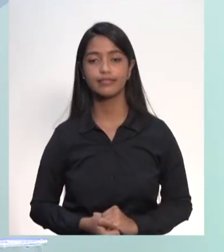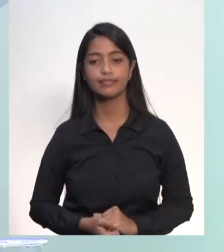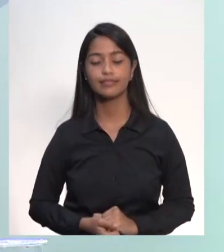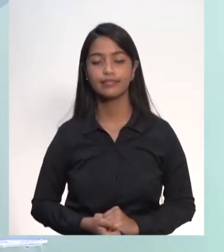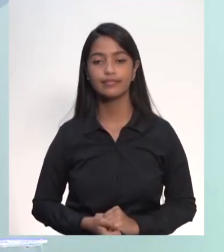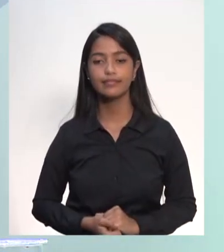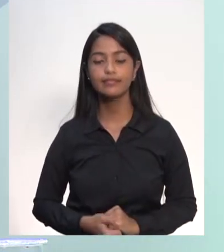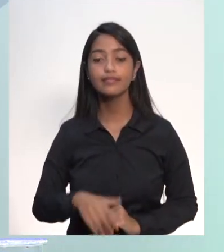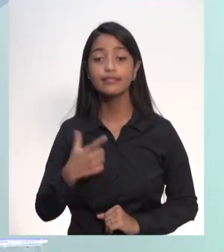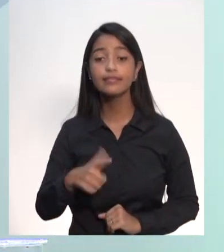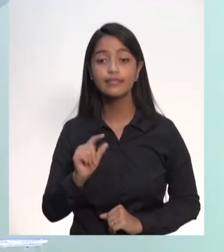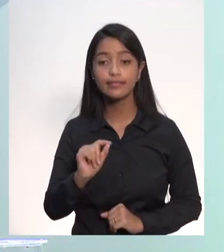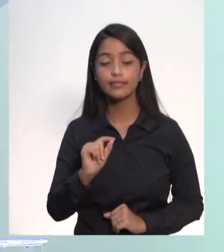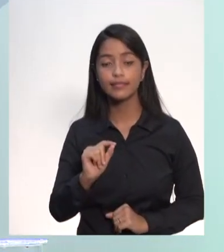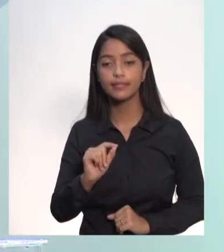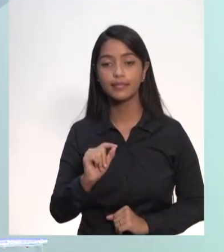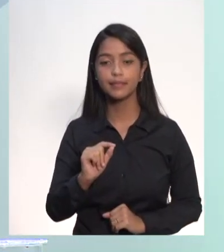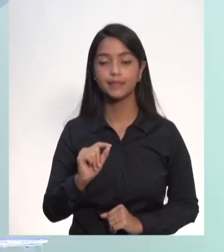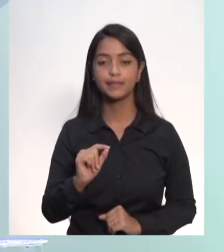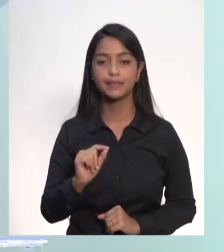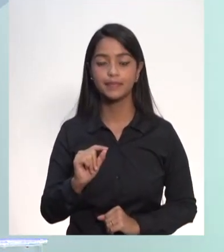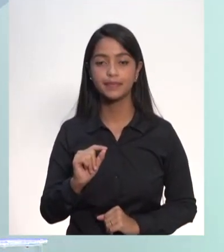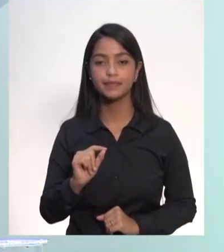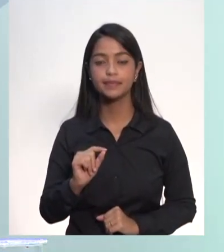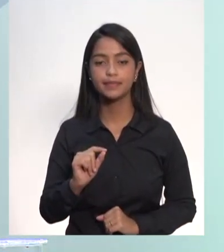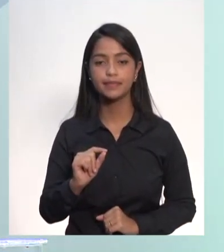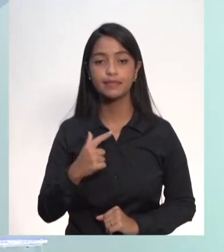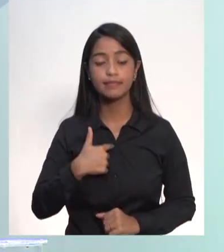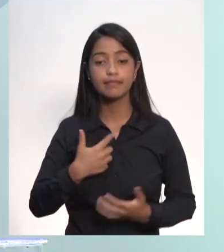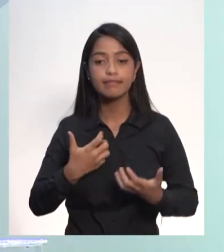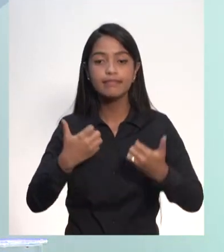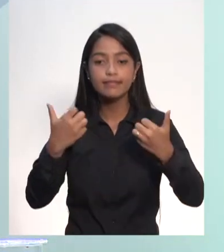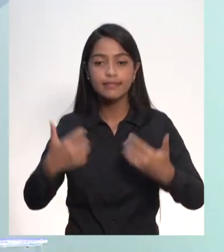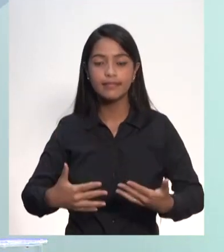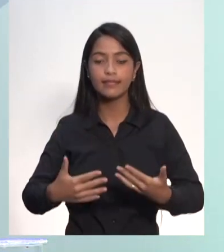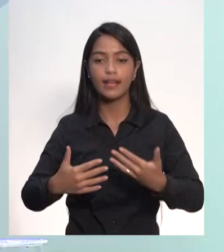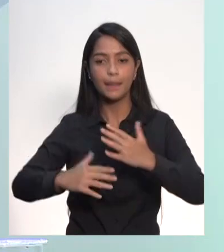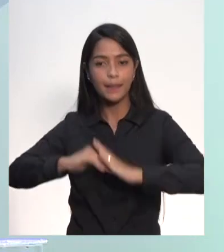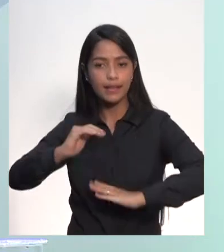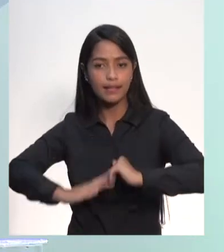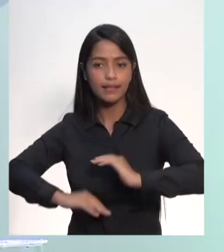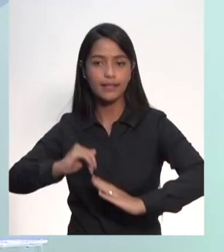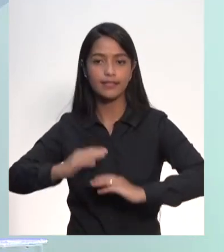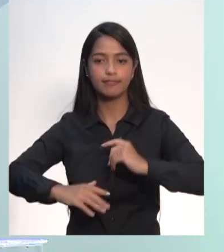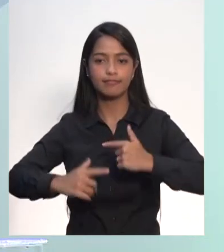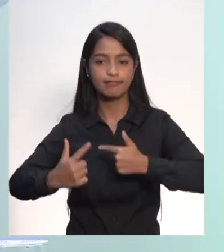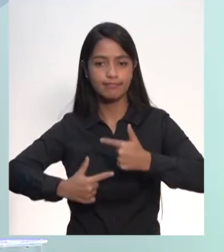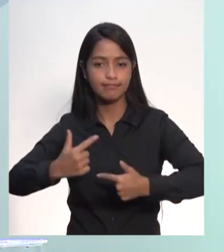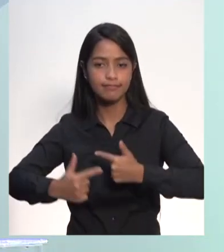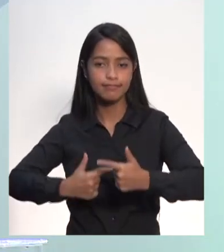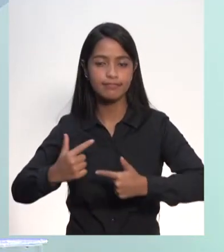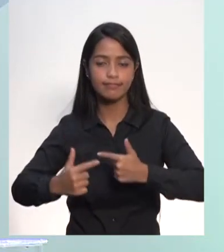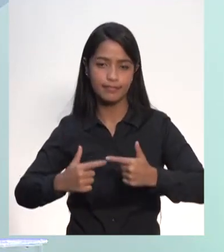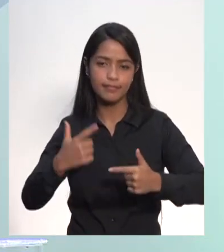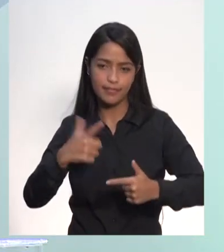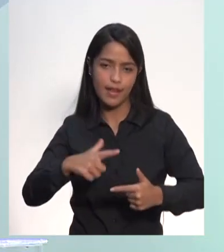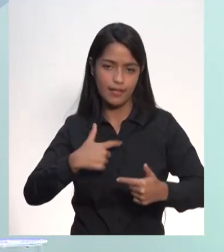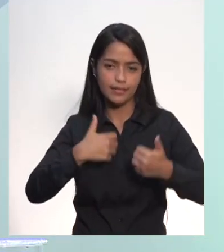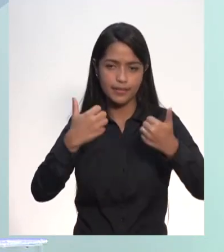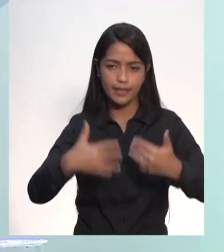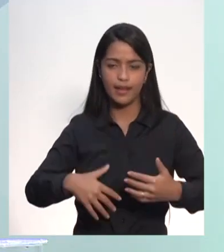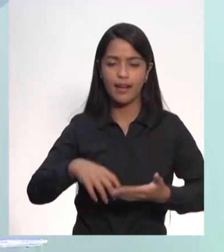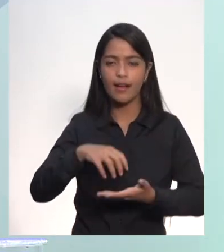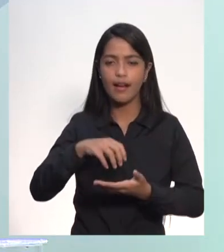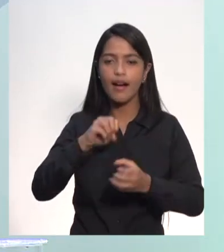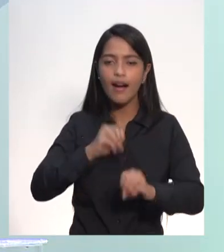E aí eu queria comentar também que tanto o trabalho com essas habilidades, e aí falando um pouquinho também das aulas do centro de mídia,